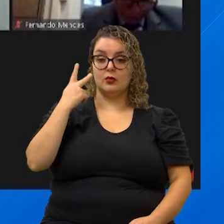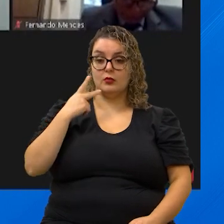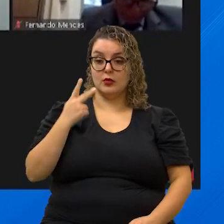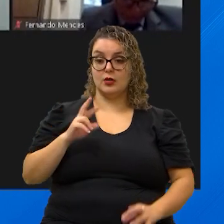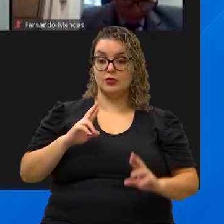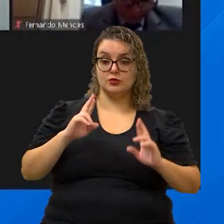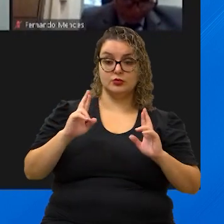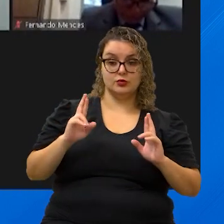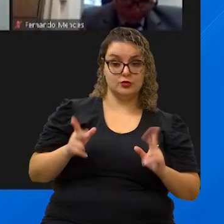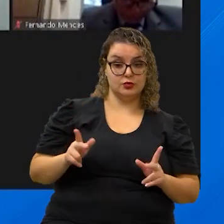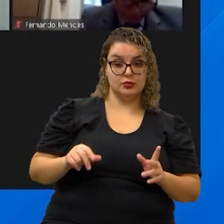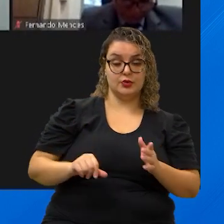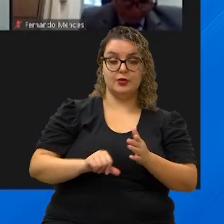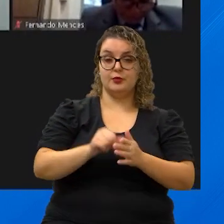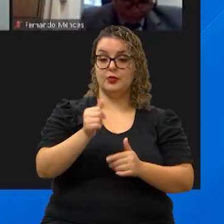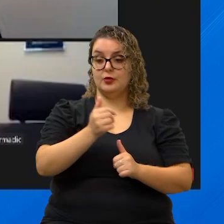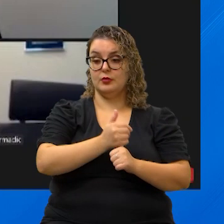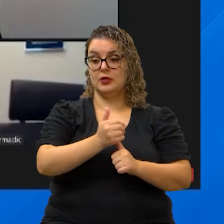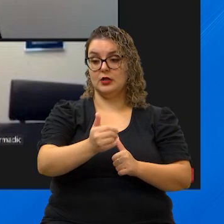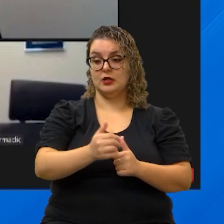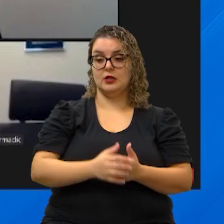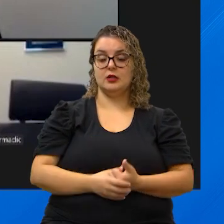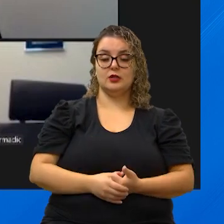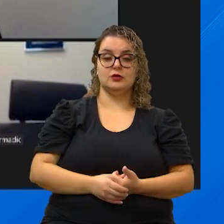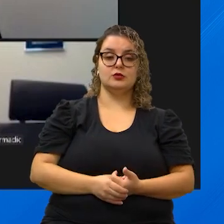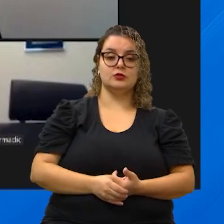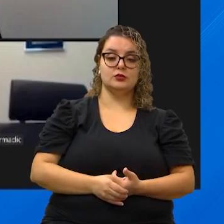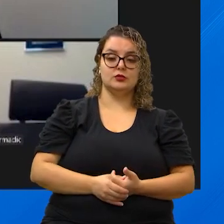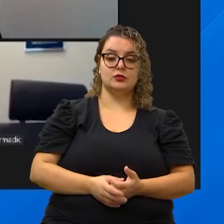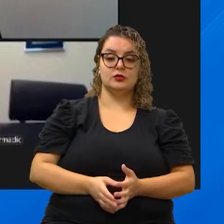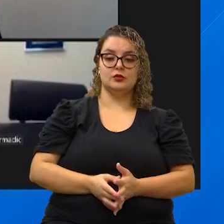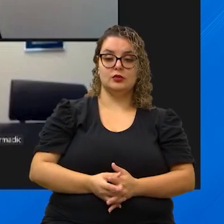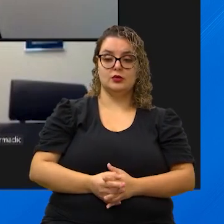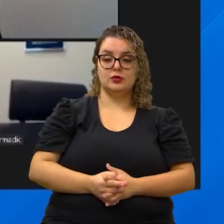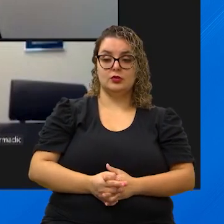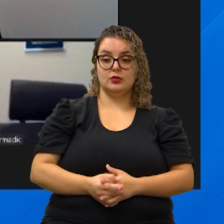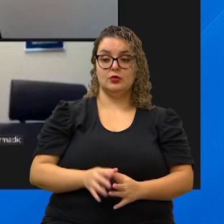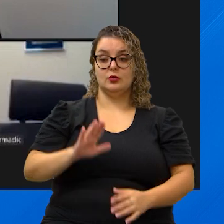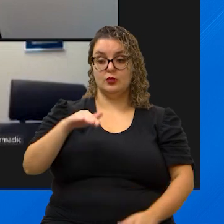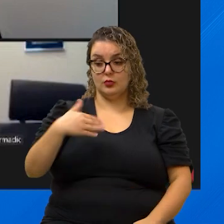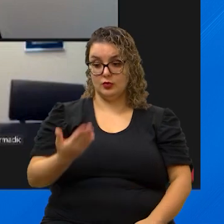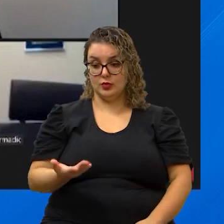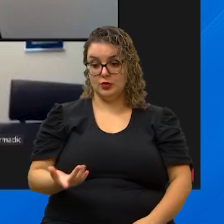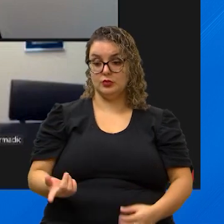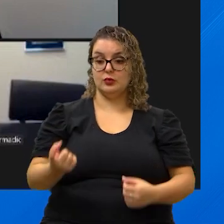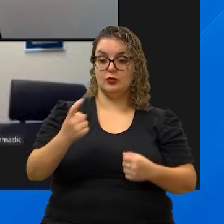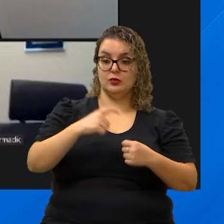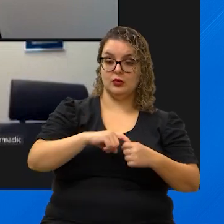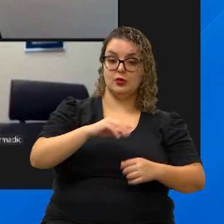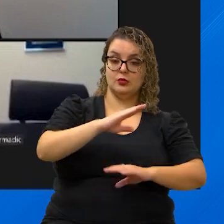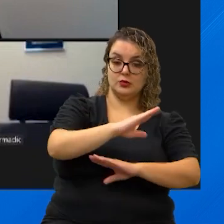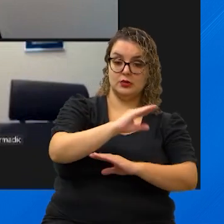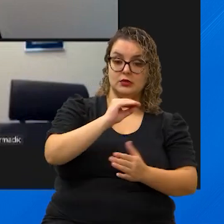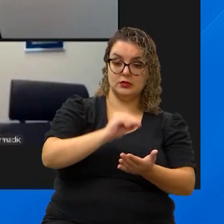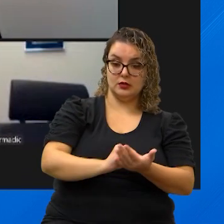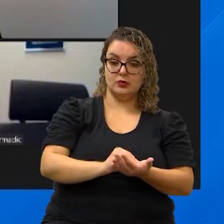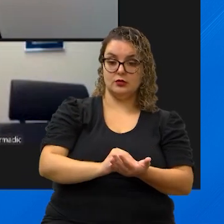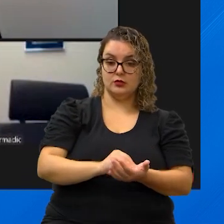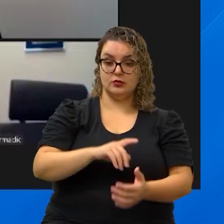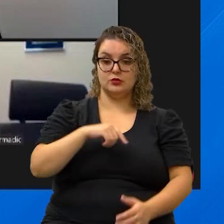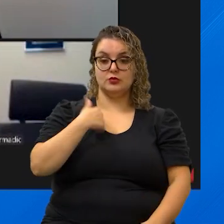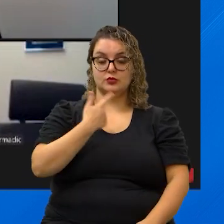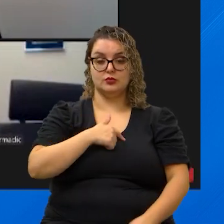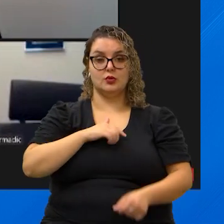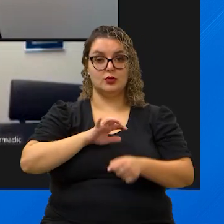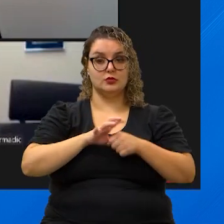ser vereador, bem diferente daquela sua primeira legislatura, até que quando você volta à Câmara, nessa